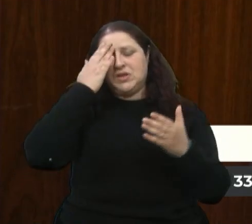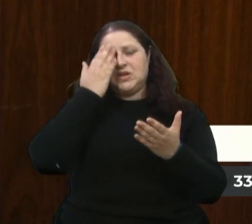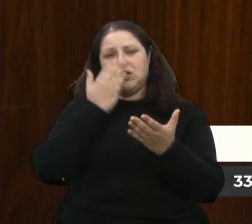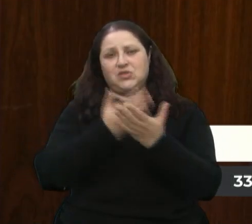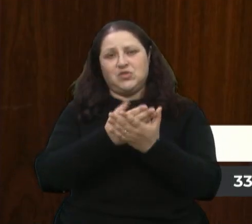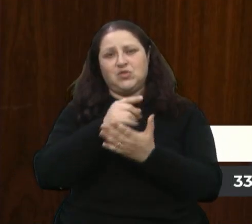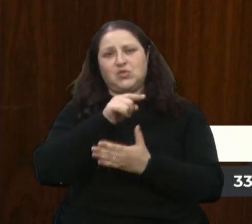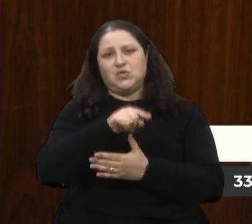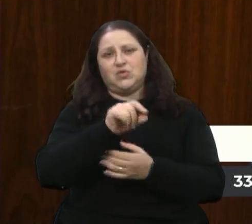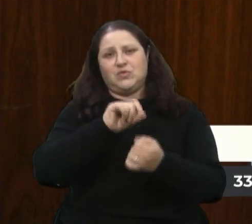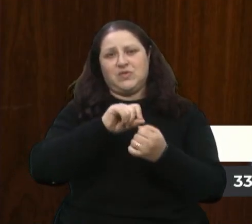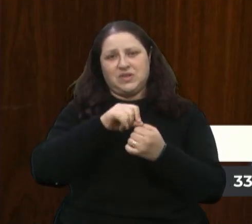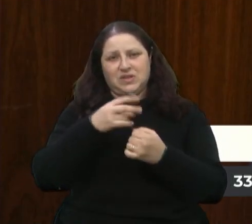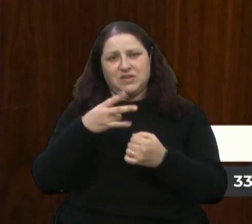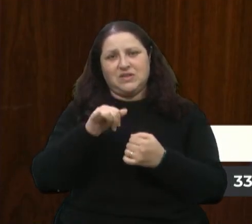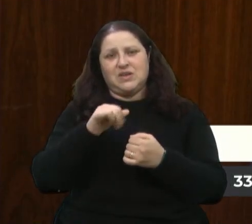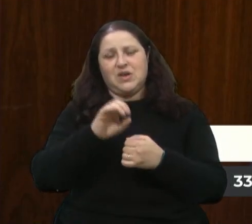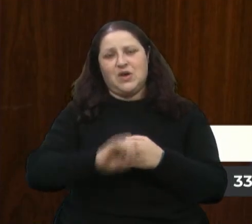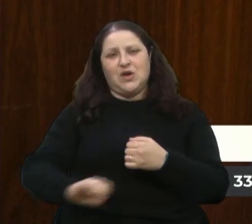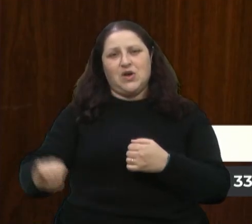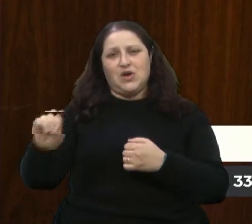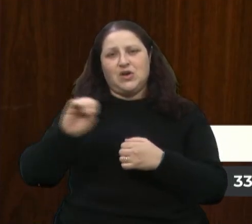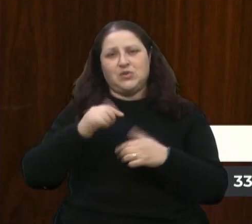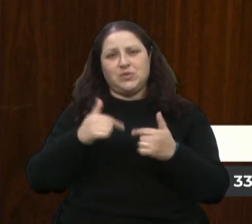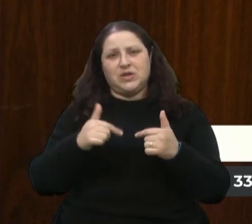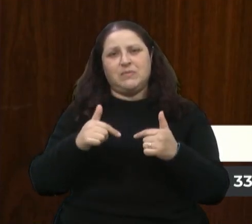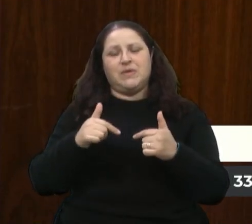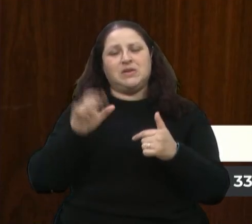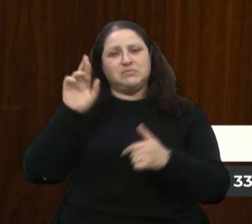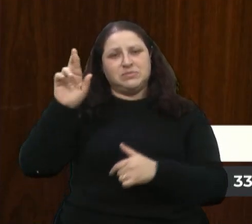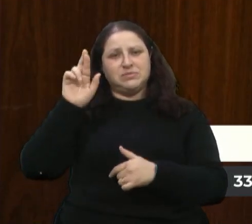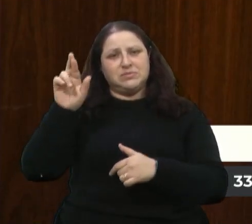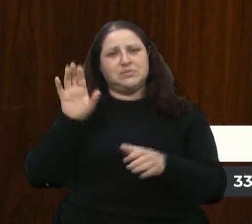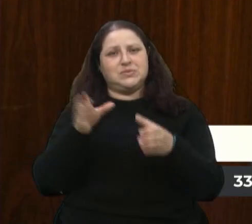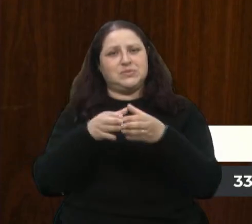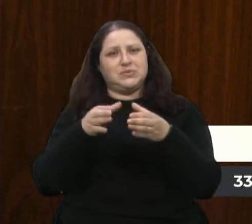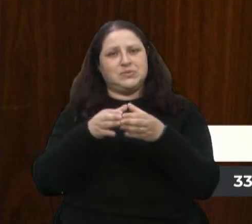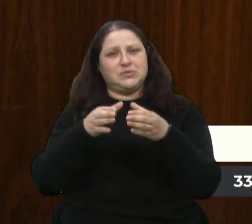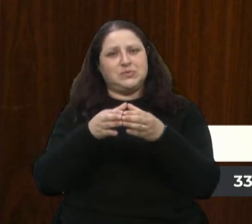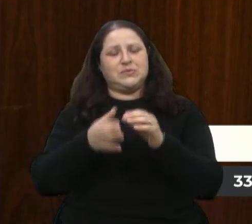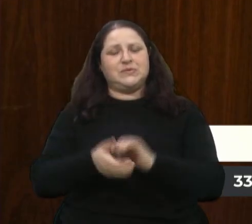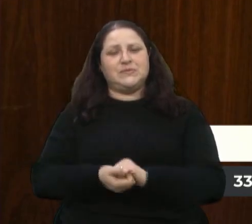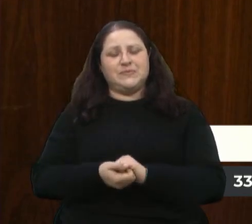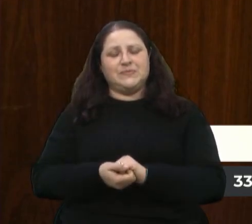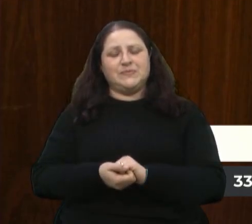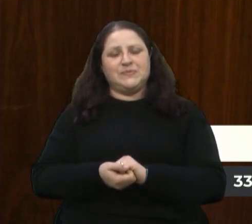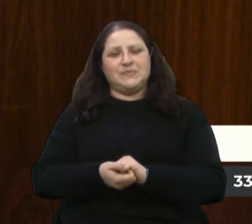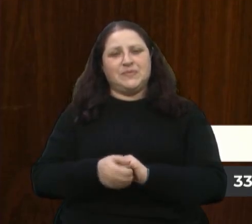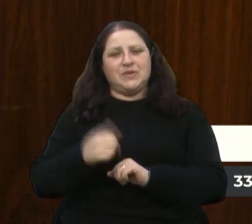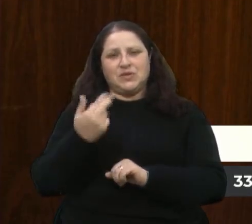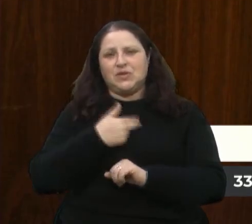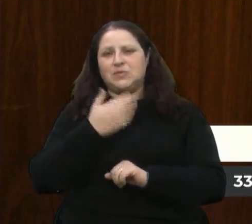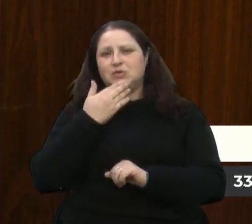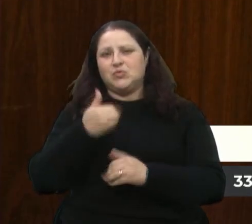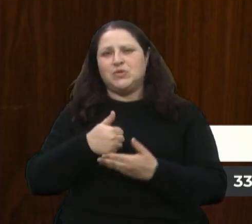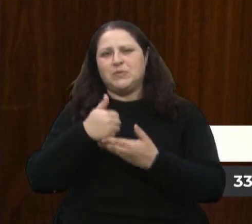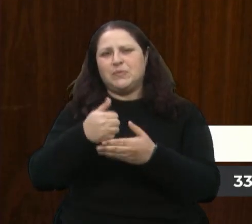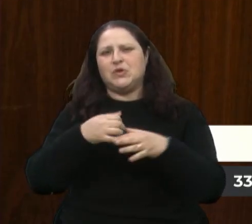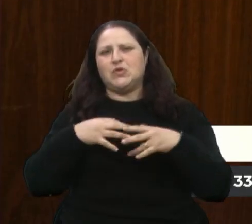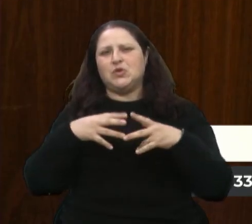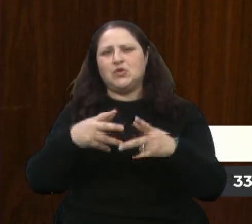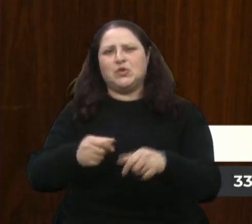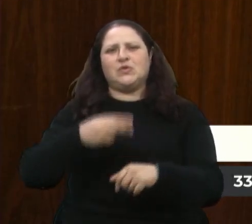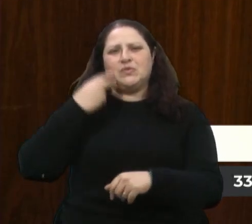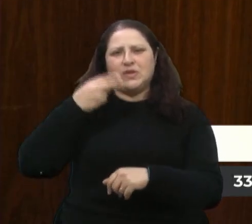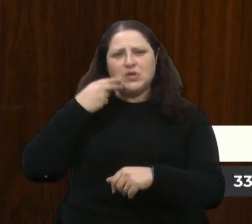que você fará um ótimo trabalho à frente desta frente parlamentar. Contamos com o apoio de todos os vereadores,